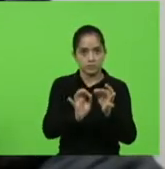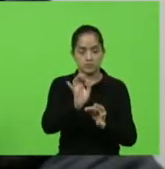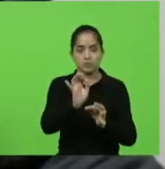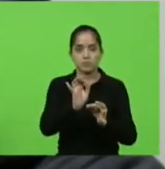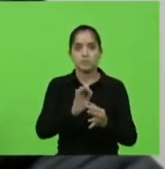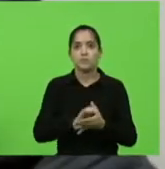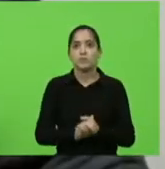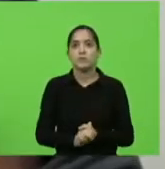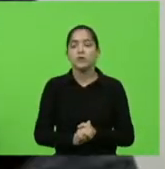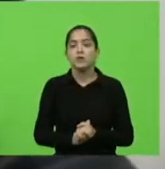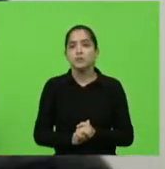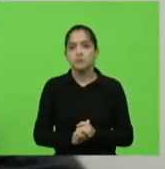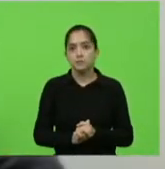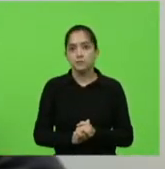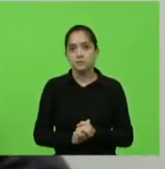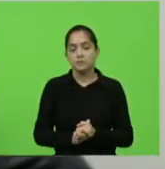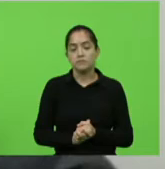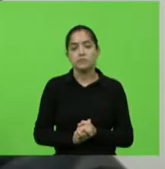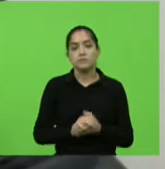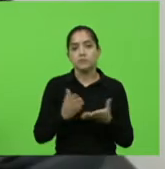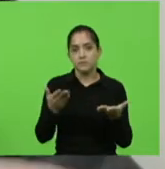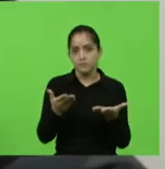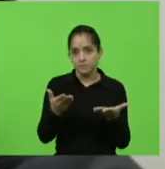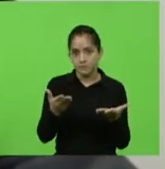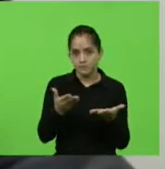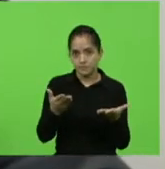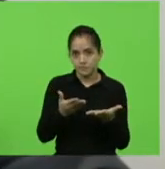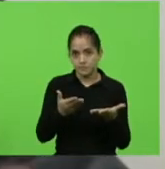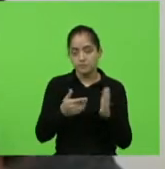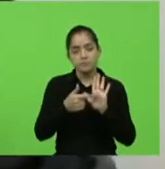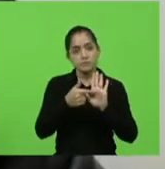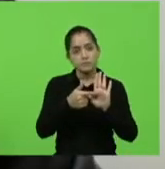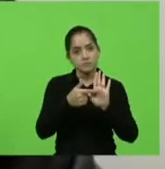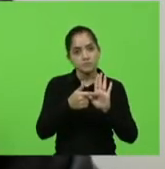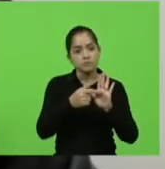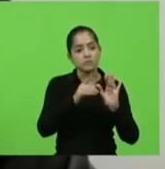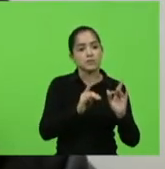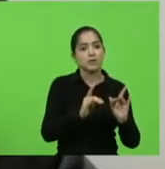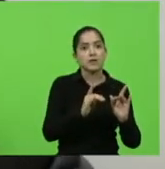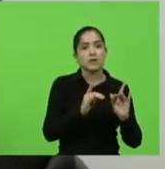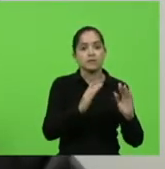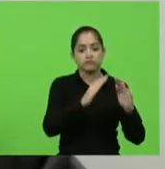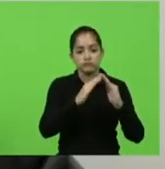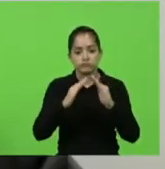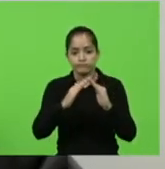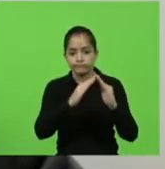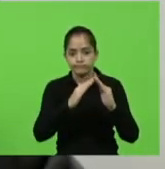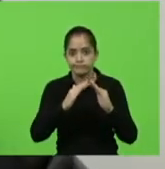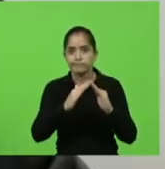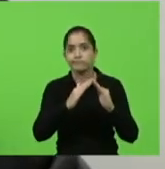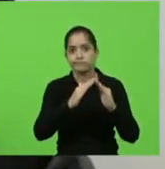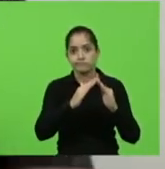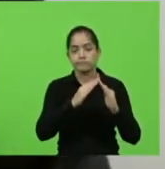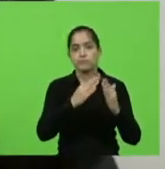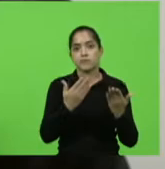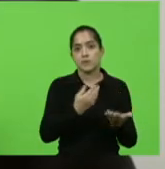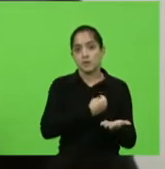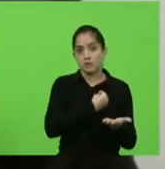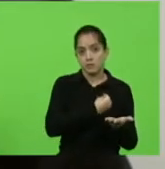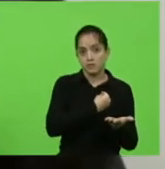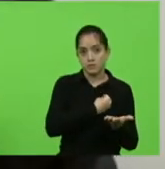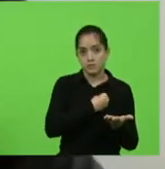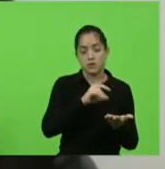extrajudiciais. E, claro, isso em imóveis que sirvam para moradia ou que tenham